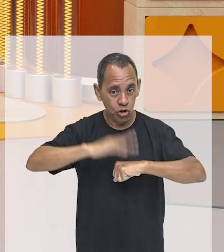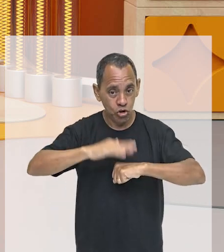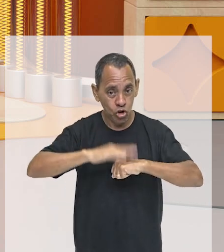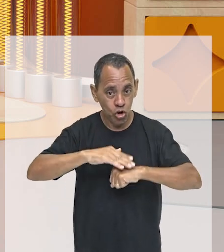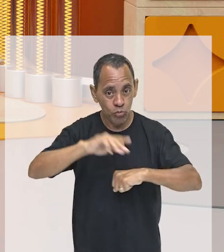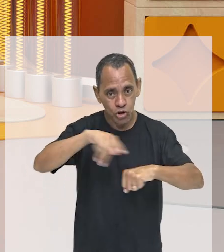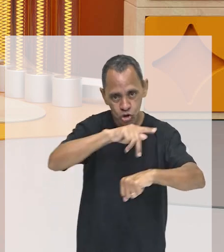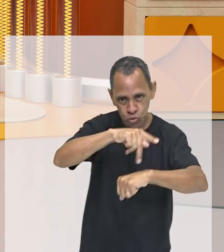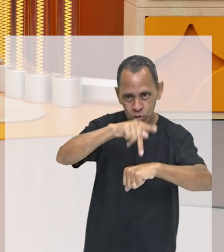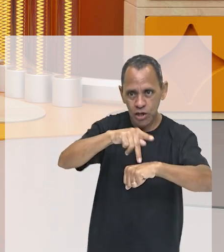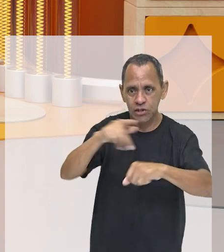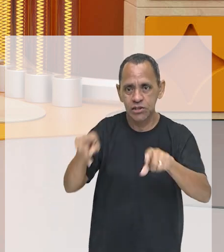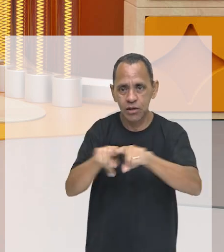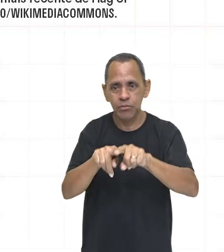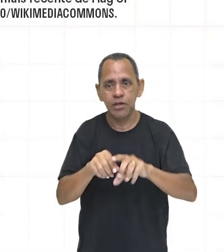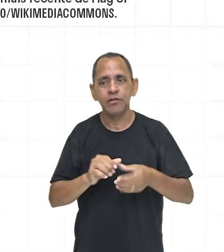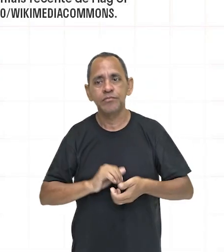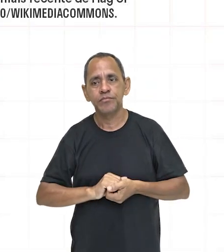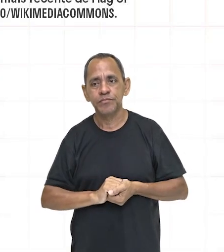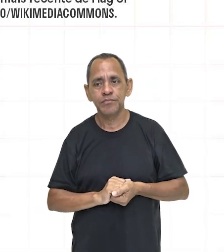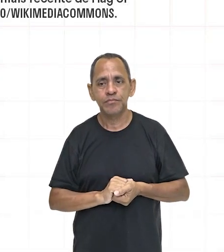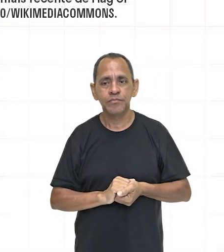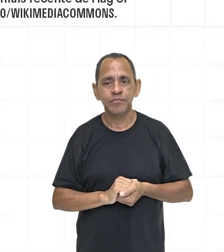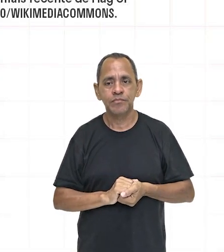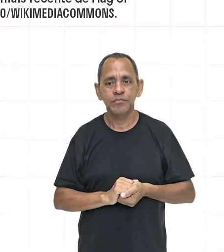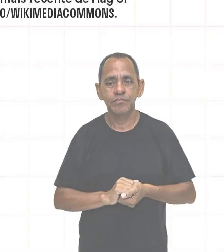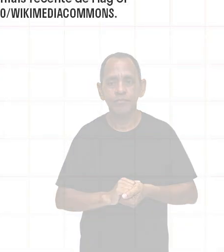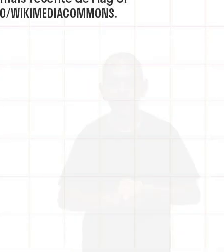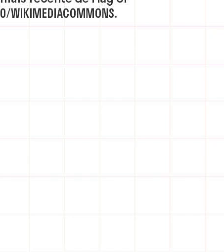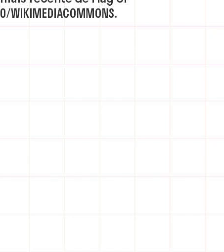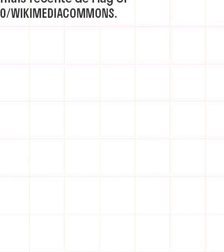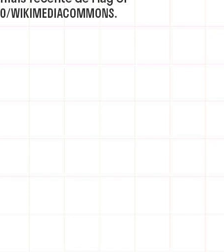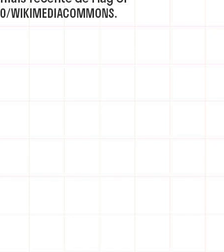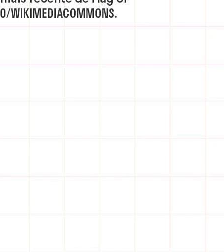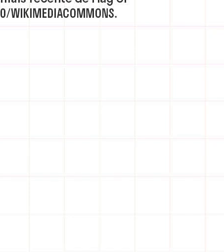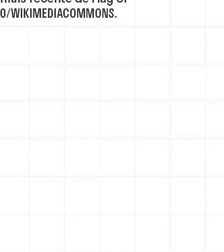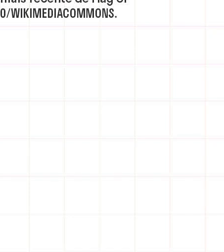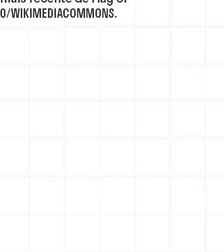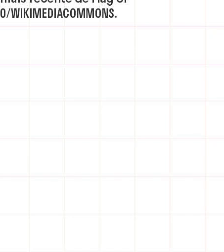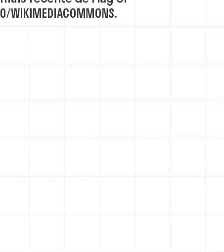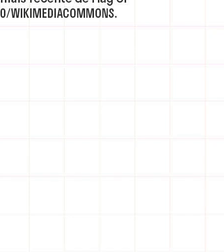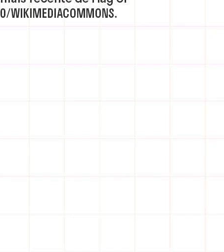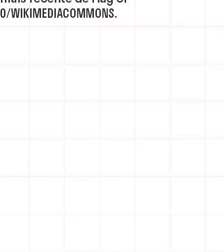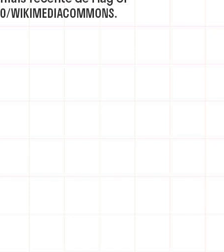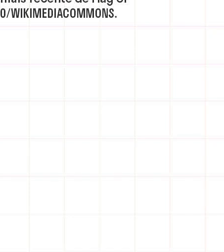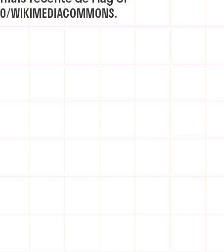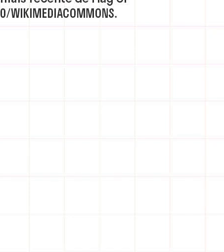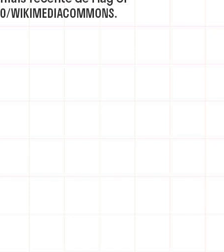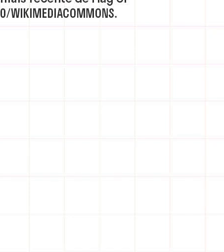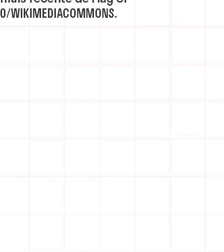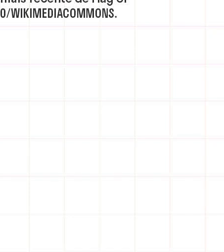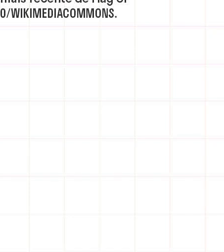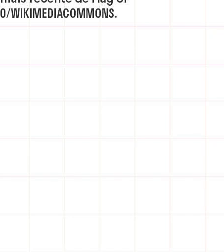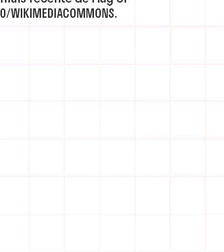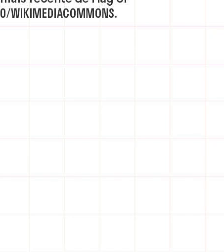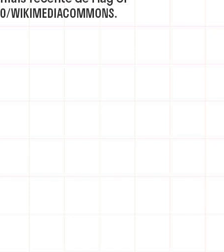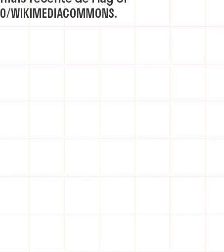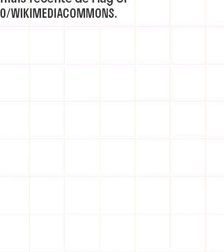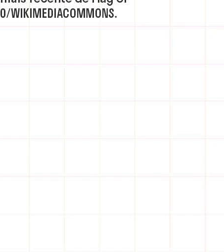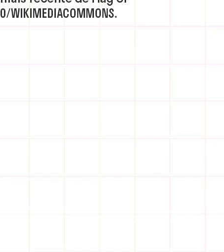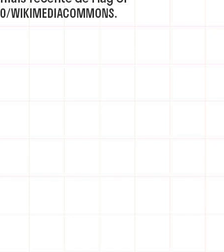características sobre a SEI. Gente, a SEI e a tentativa